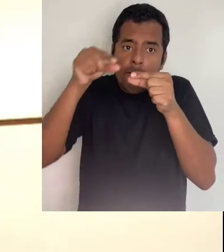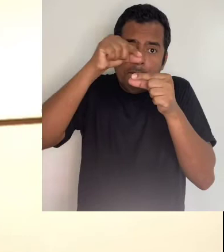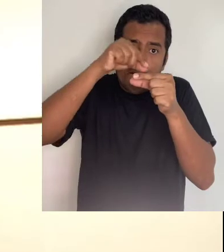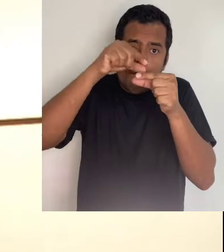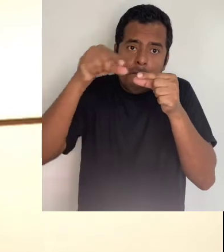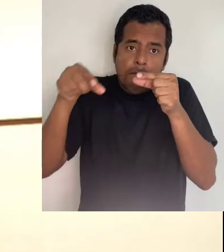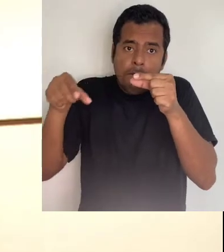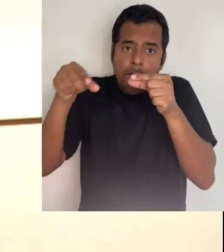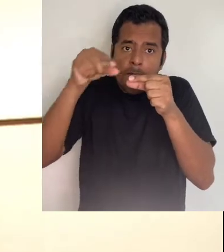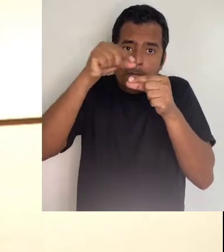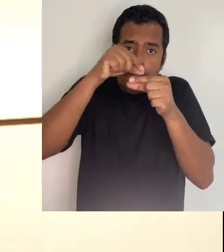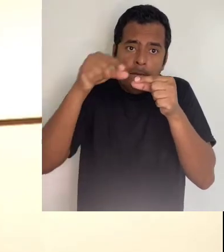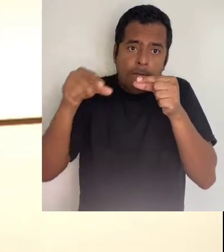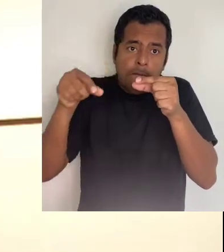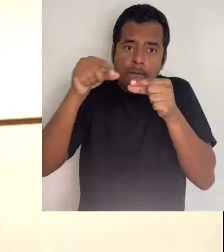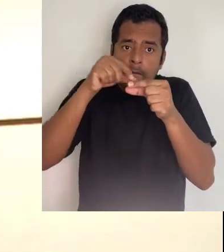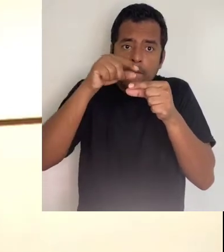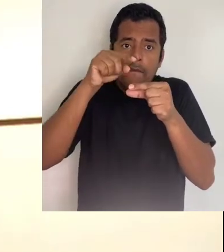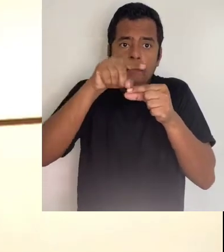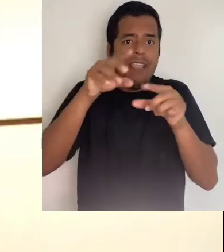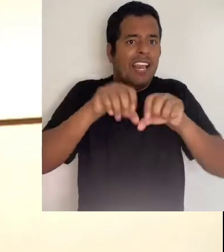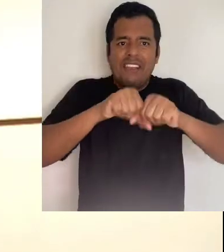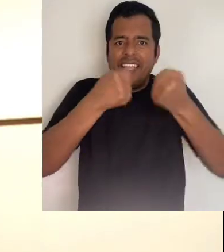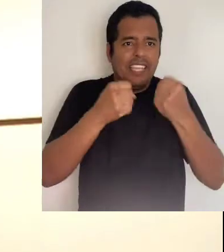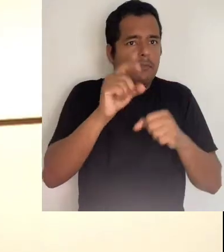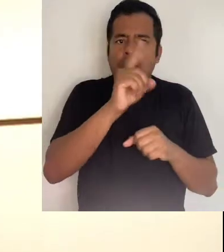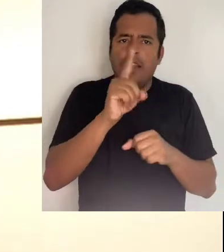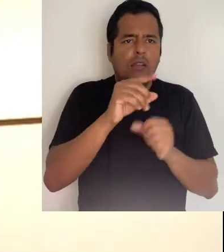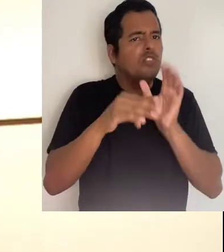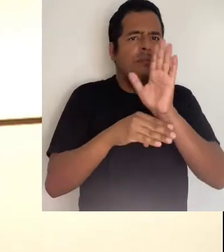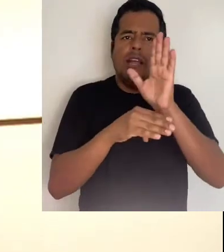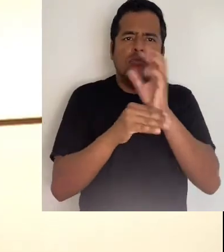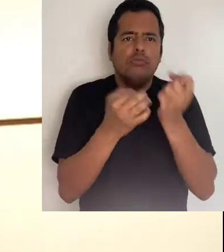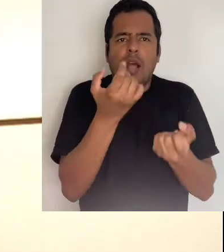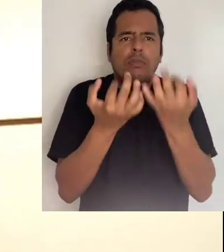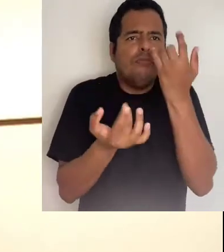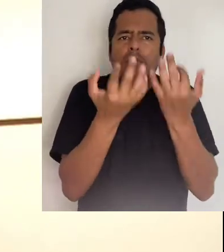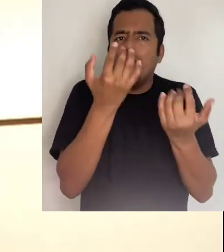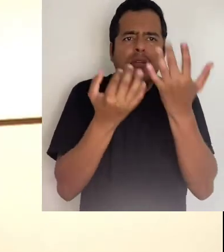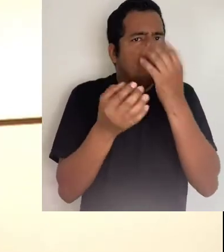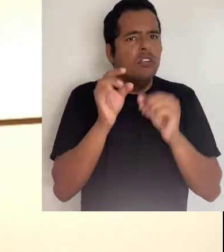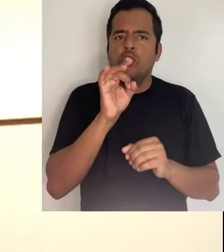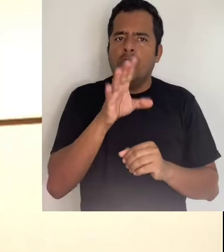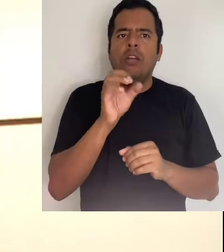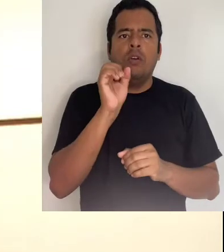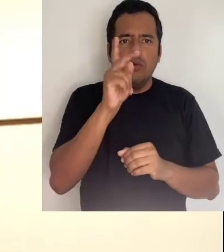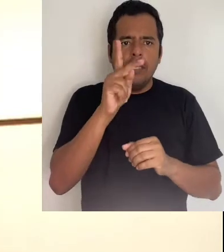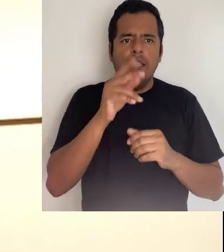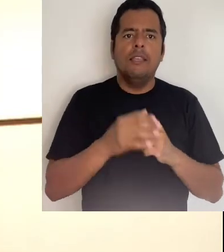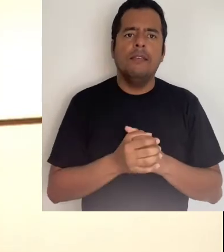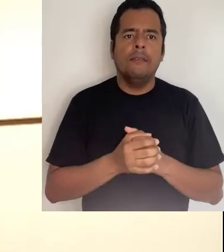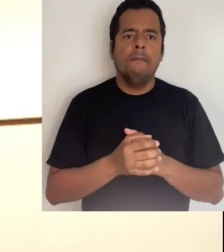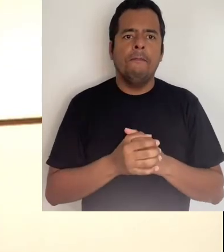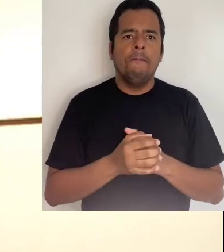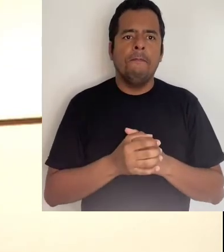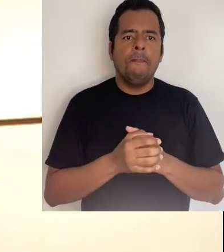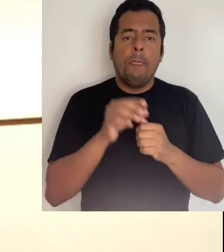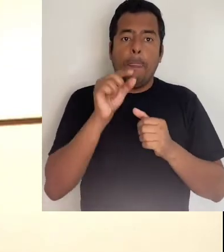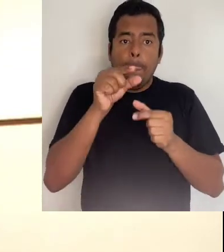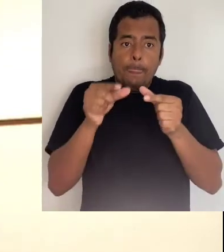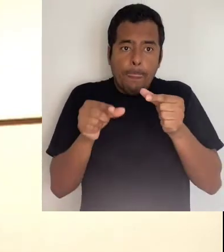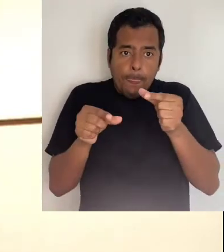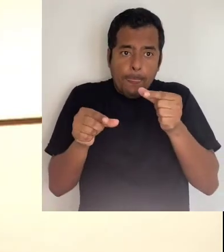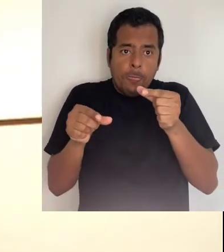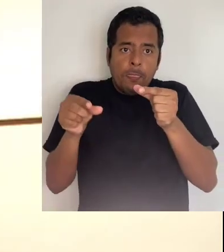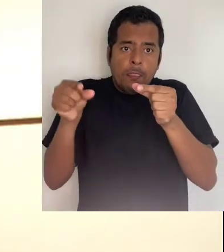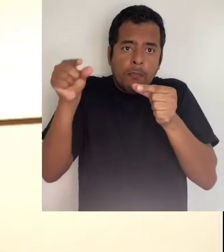aqui. Lembrando que ela não vai se degradar no decorrer da reação, é só uma forma de ajudar mesmo no processo de ebulição, tá? Então